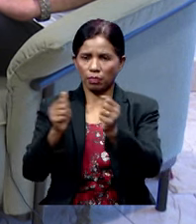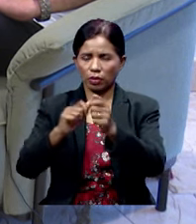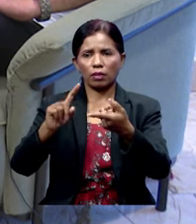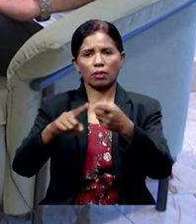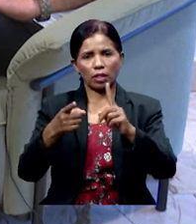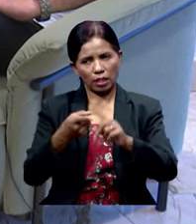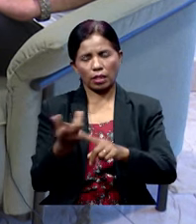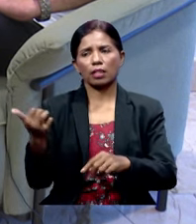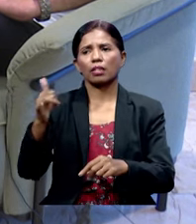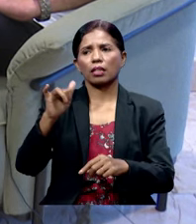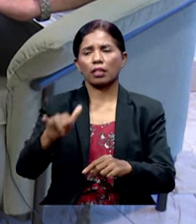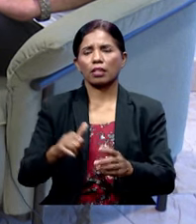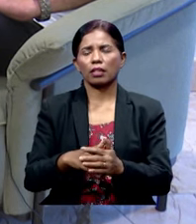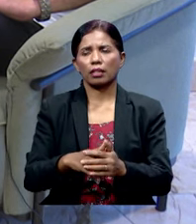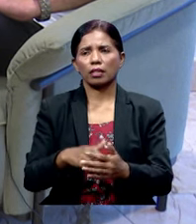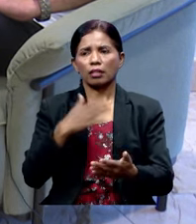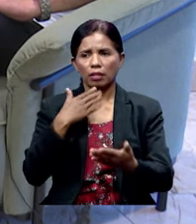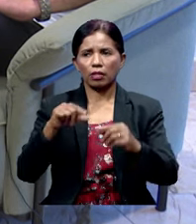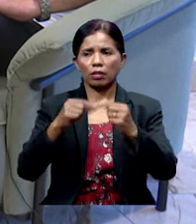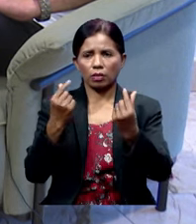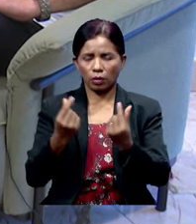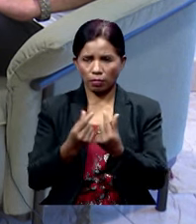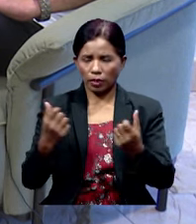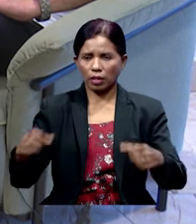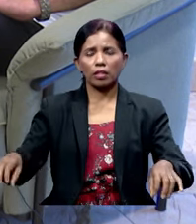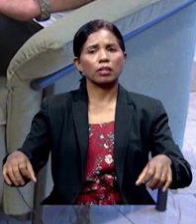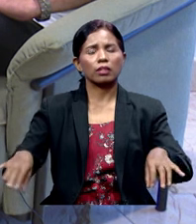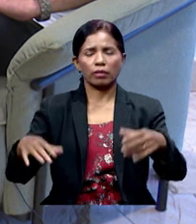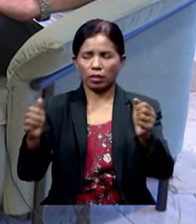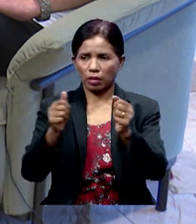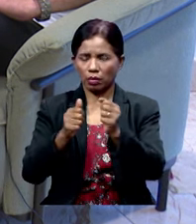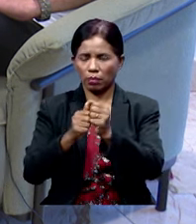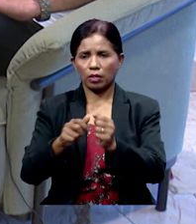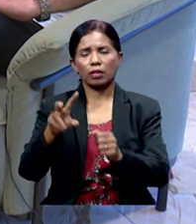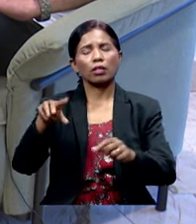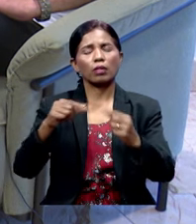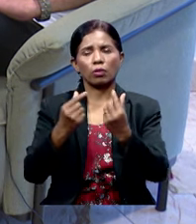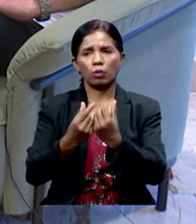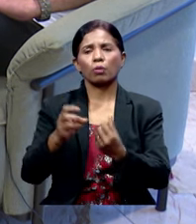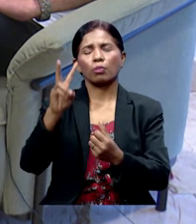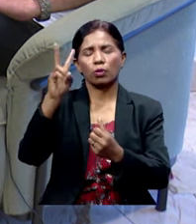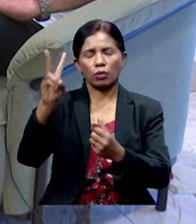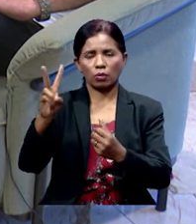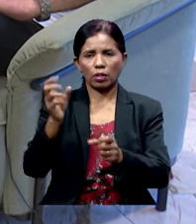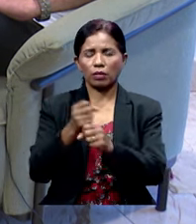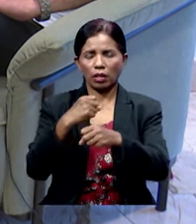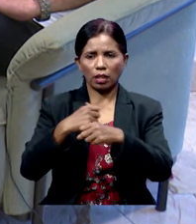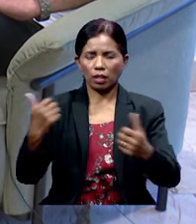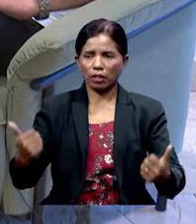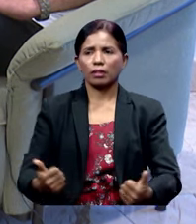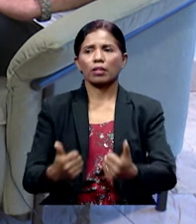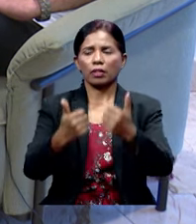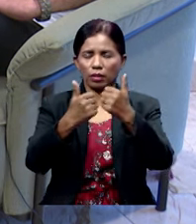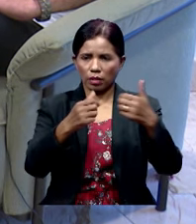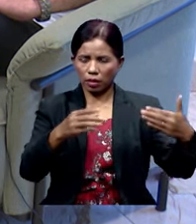e e tem também a equipa de judo que são duas disciplinas olímpicas autorizadas